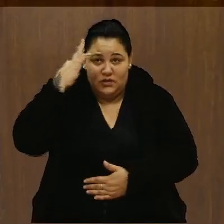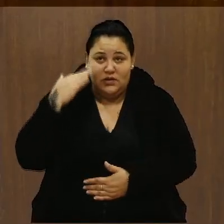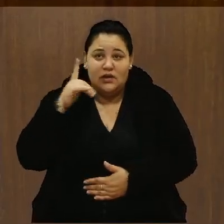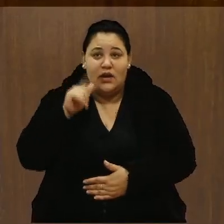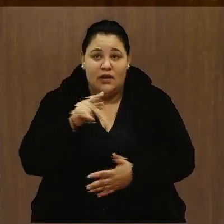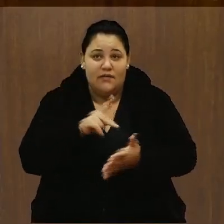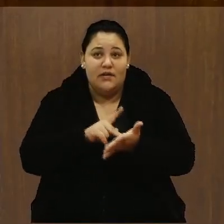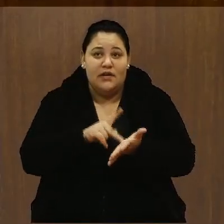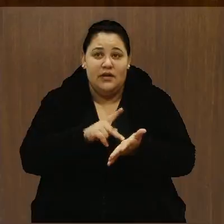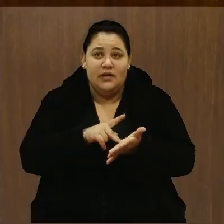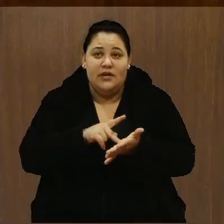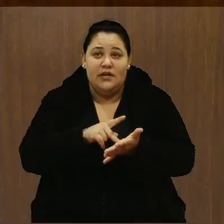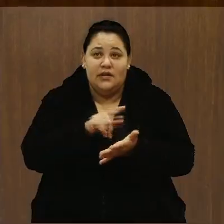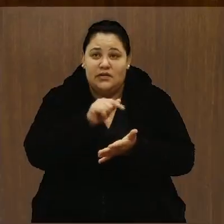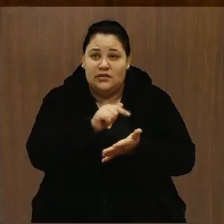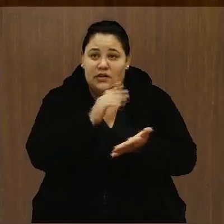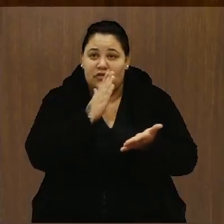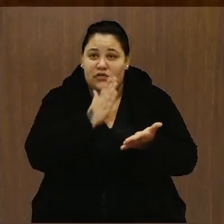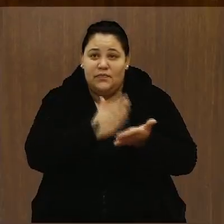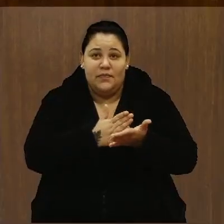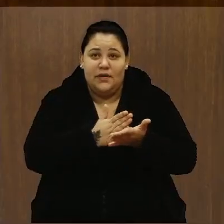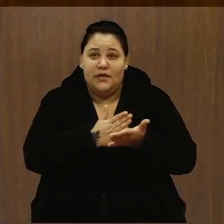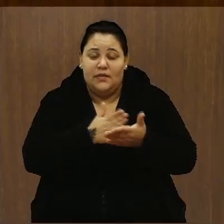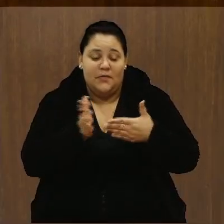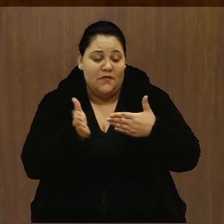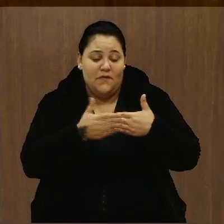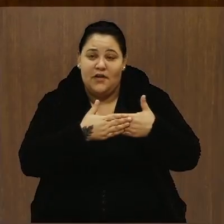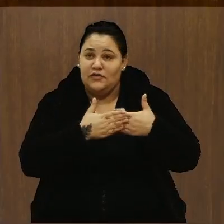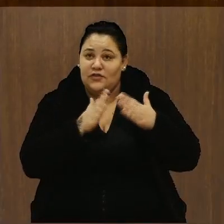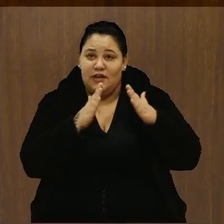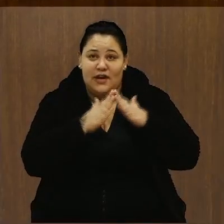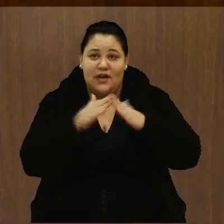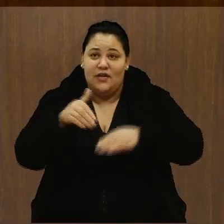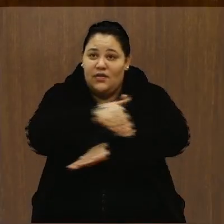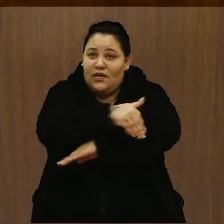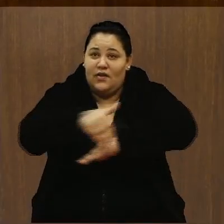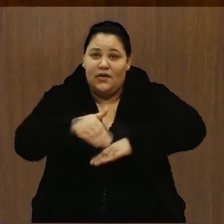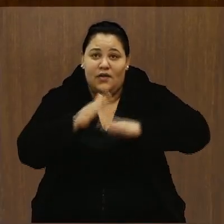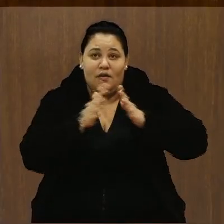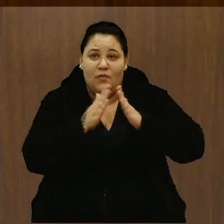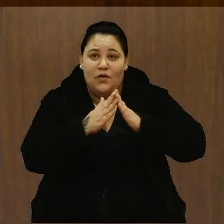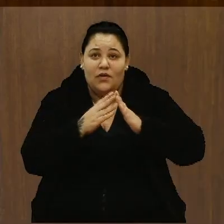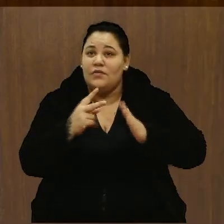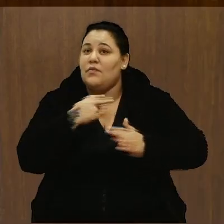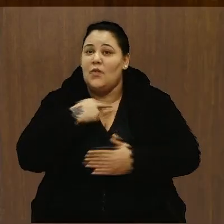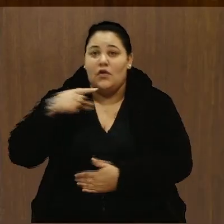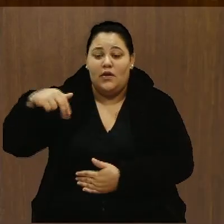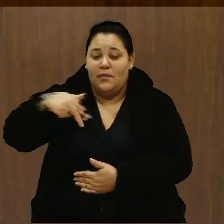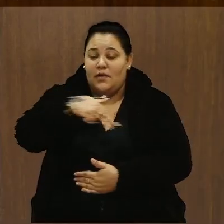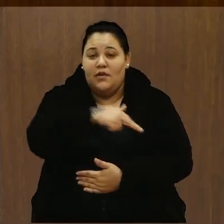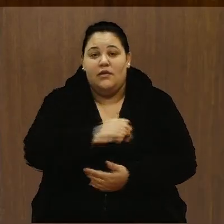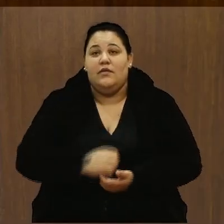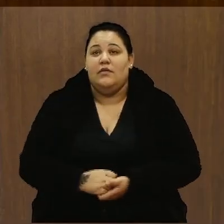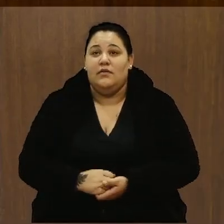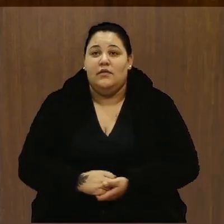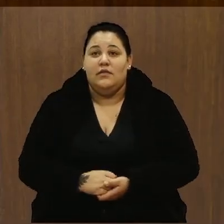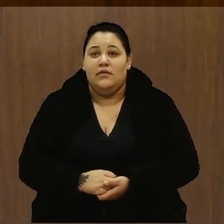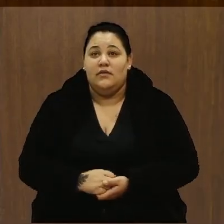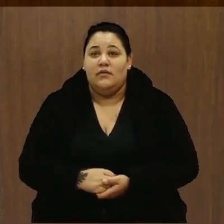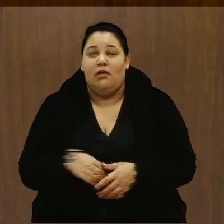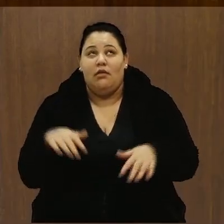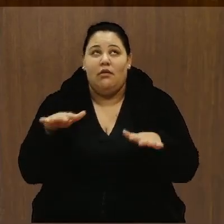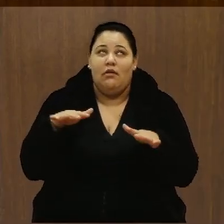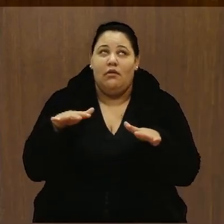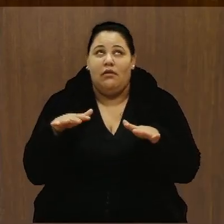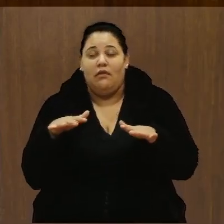Eu, 7h30, me tranco em casa e acabou. Na rua que eu moro não dá para andar. É The Walking Dead no Pio X.